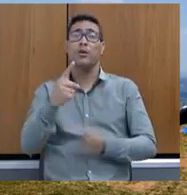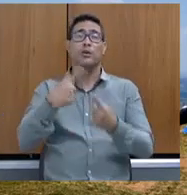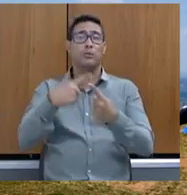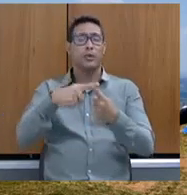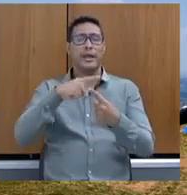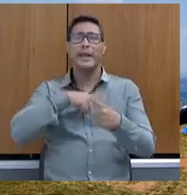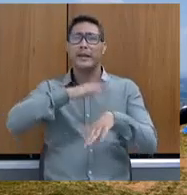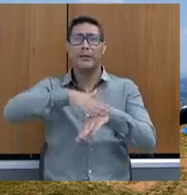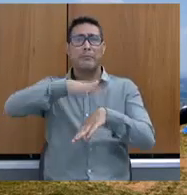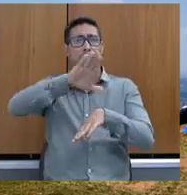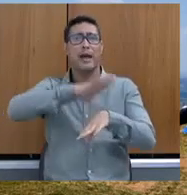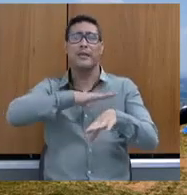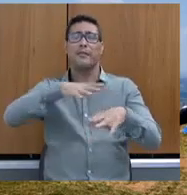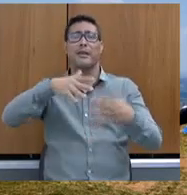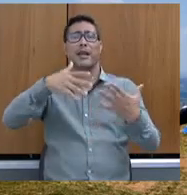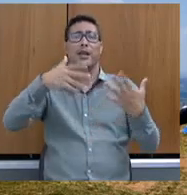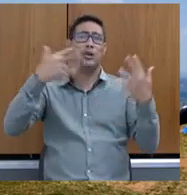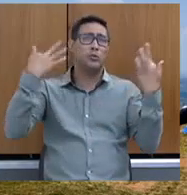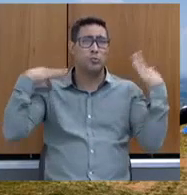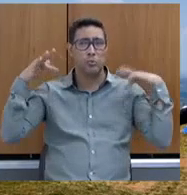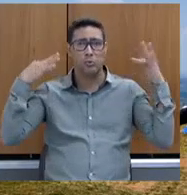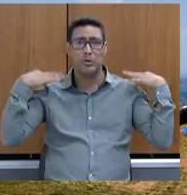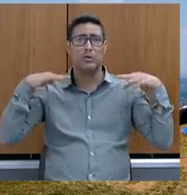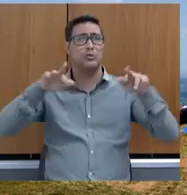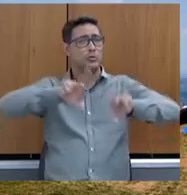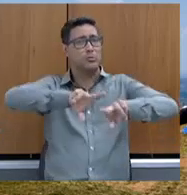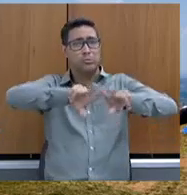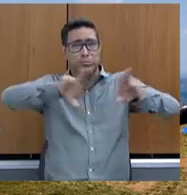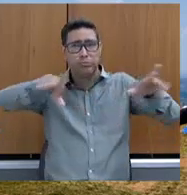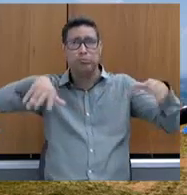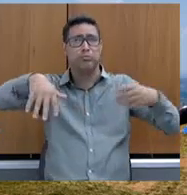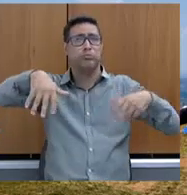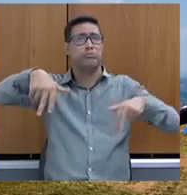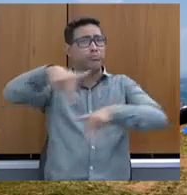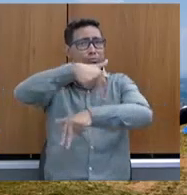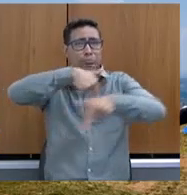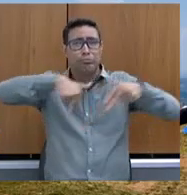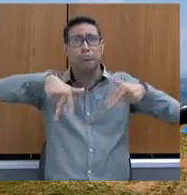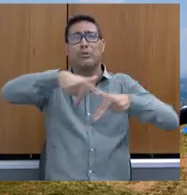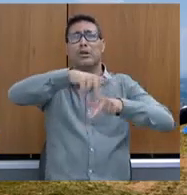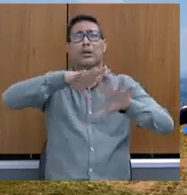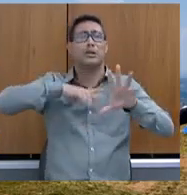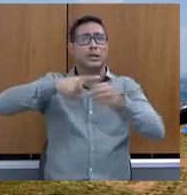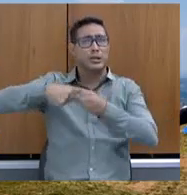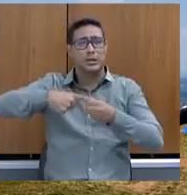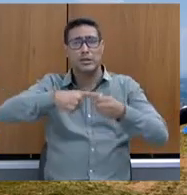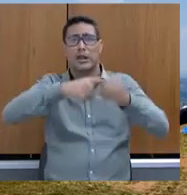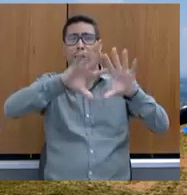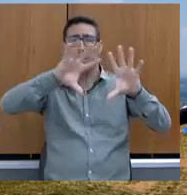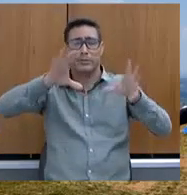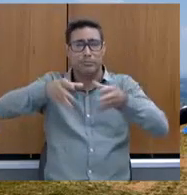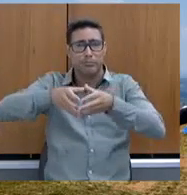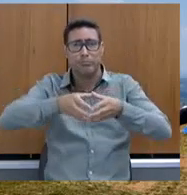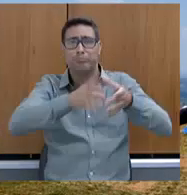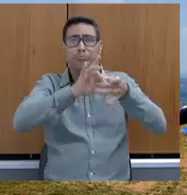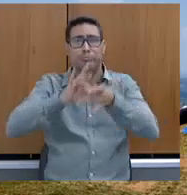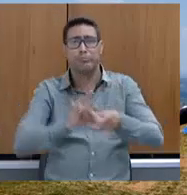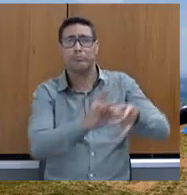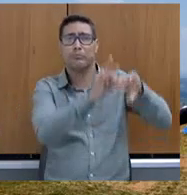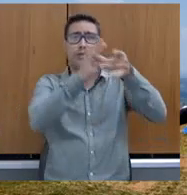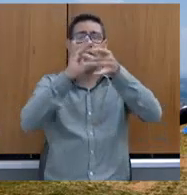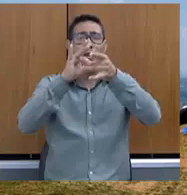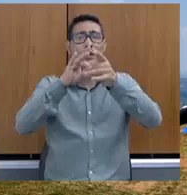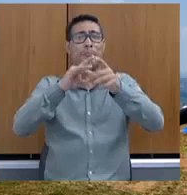muito grande de circuitos turísticos da fescitur é dos Municípios é em fazer com que os seus municípios